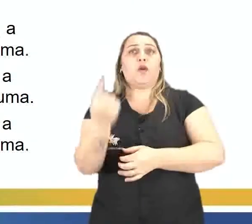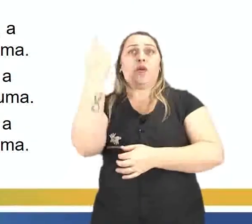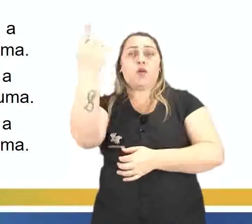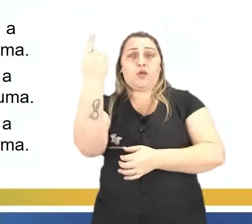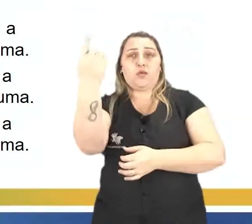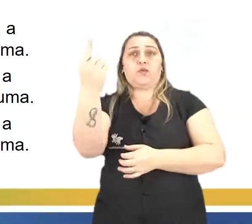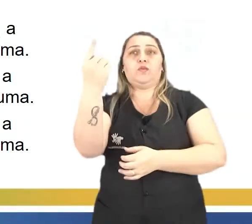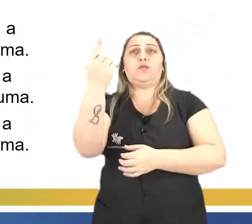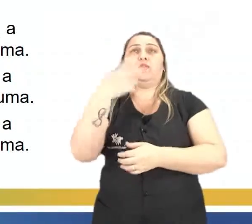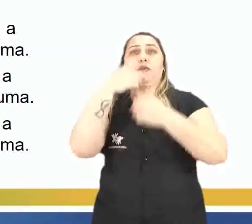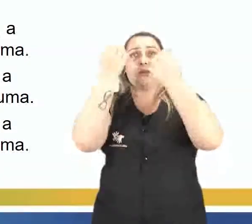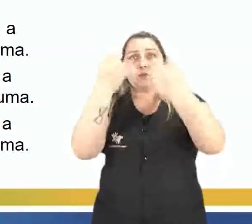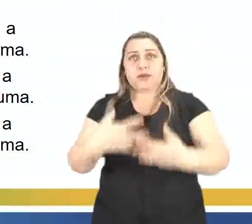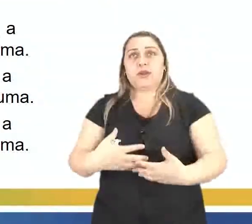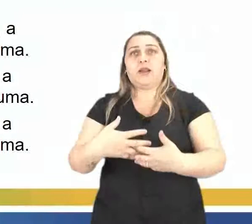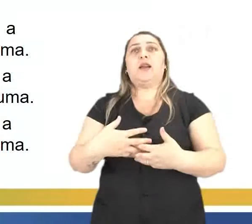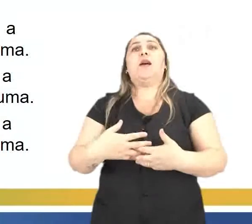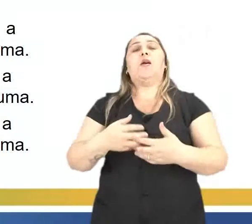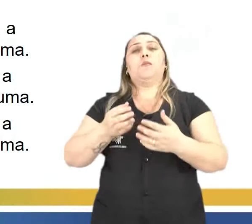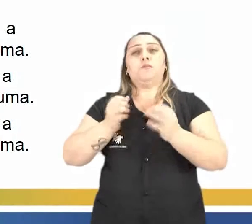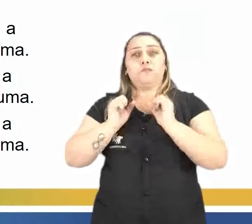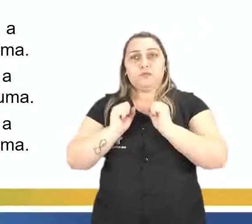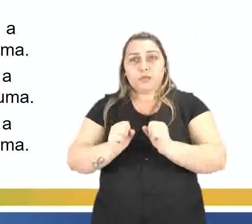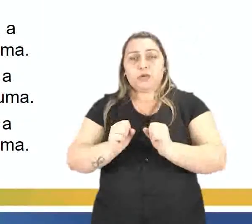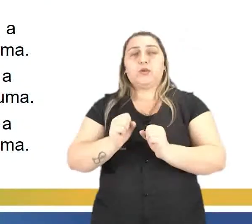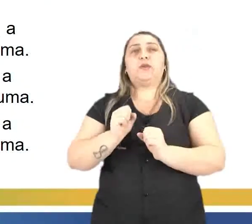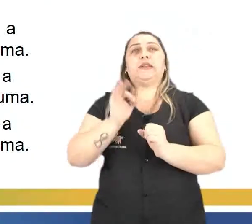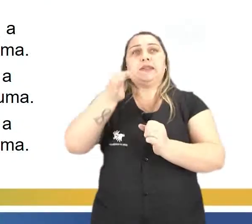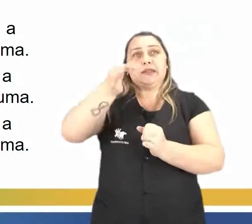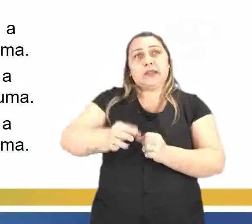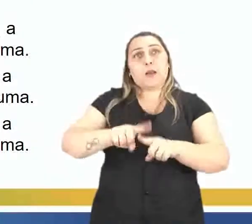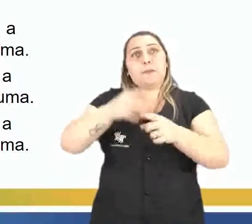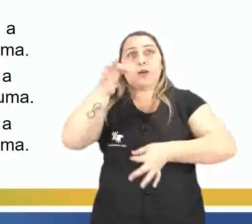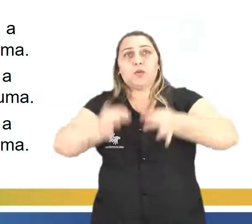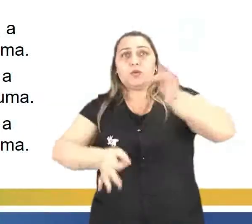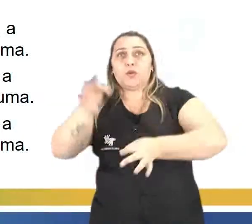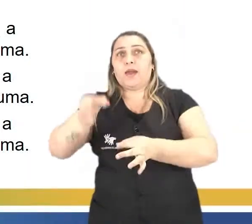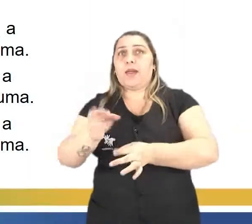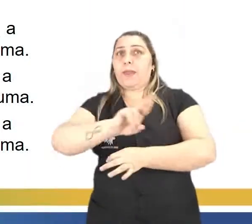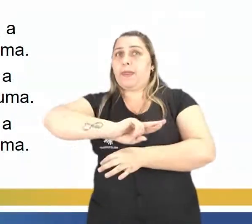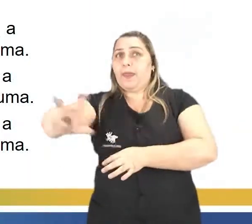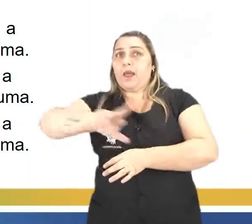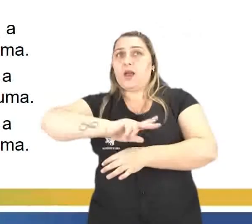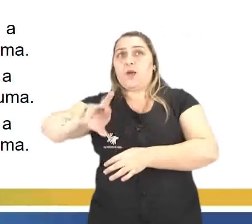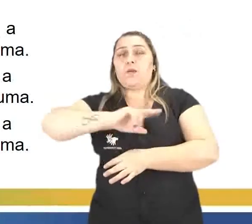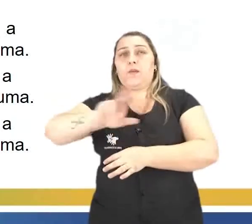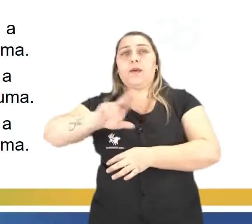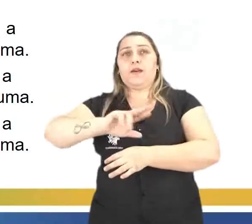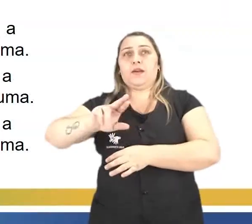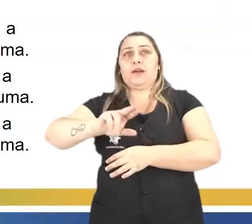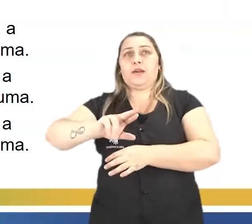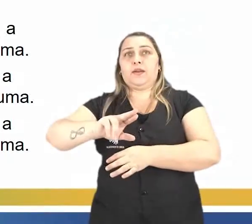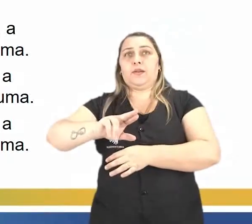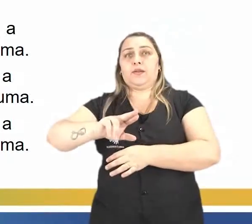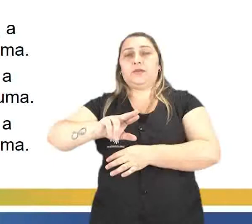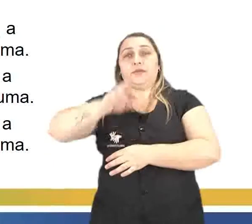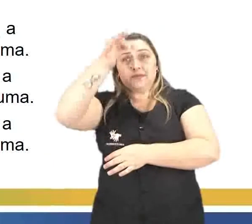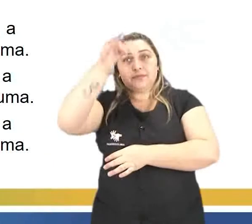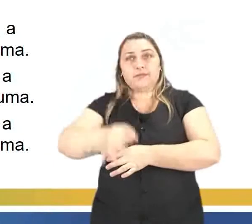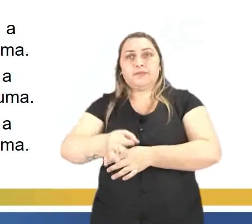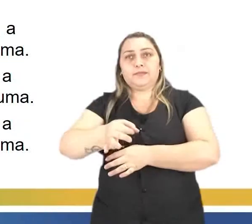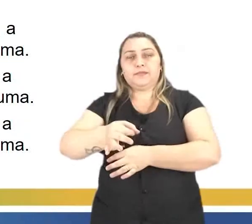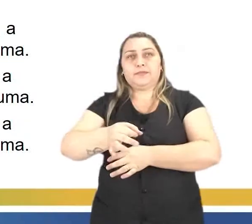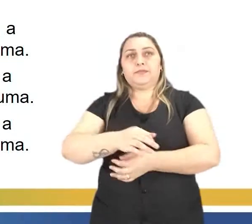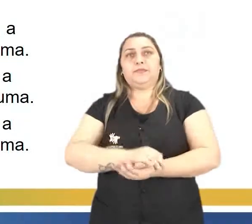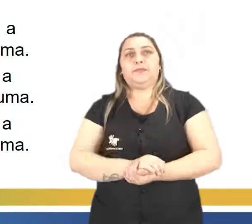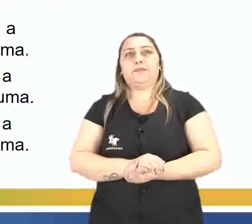das partes, a sentença poderá ser justa, mas o juiz não o é de maneira